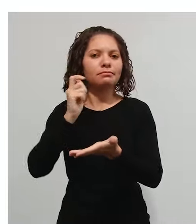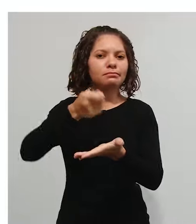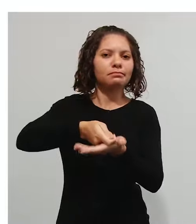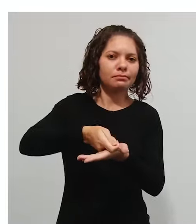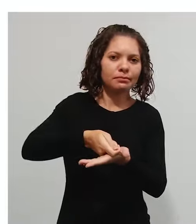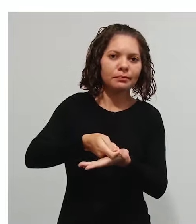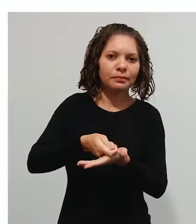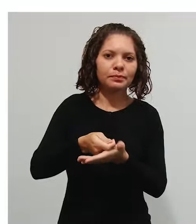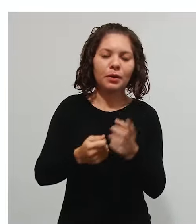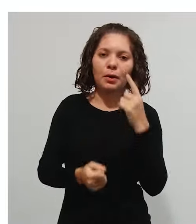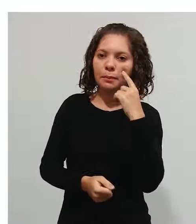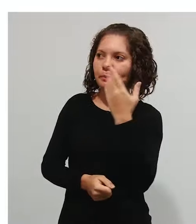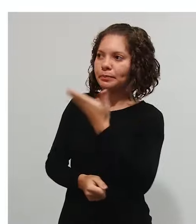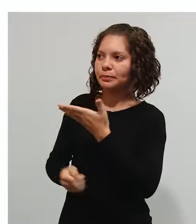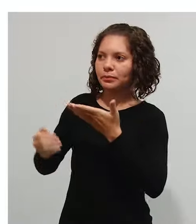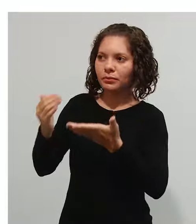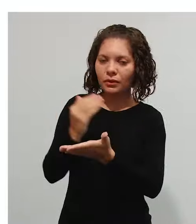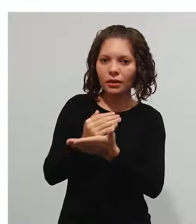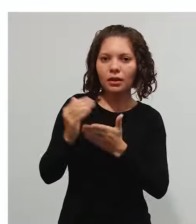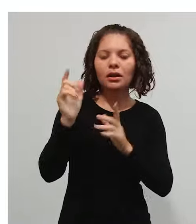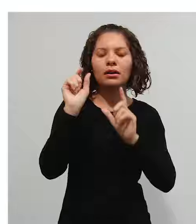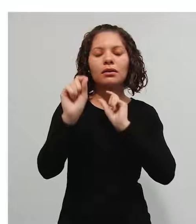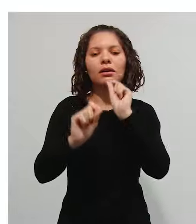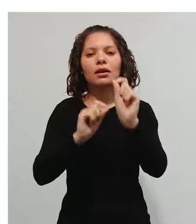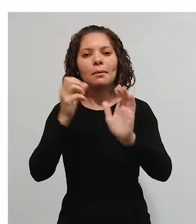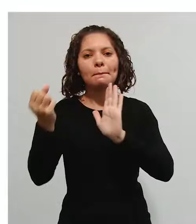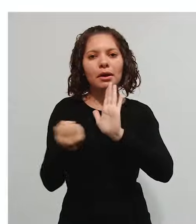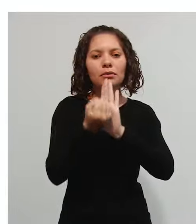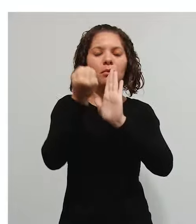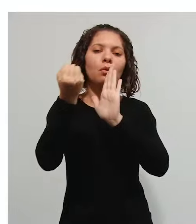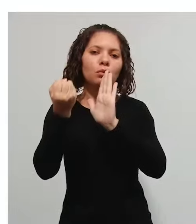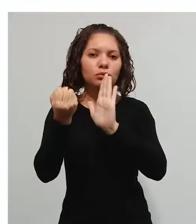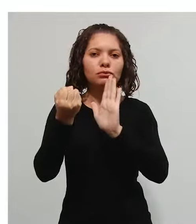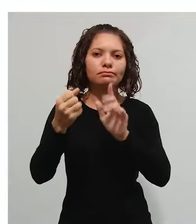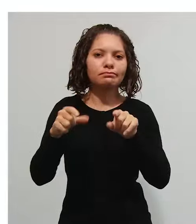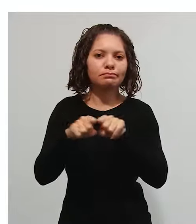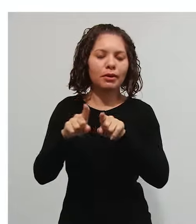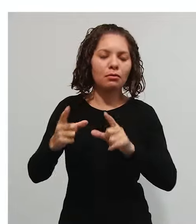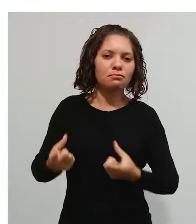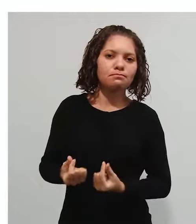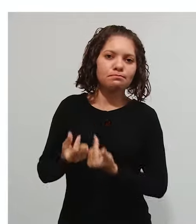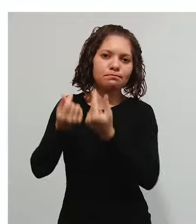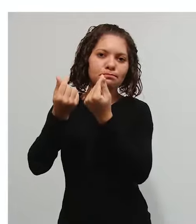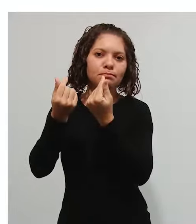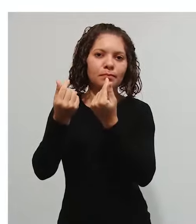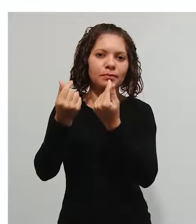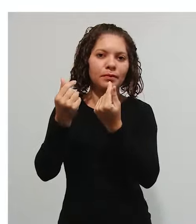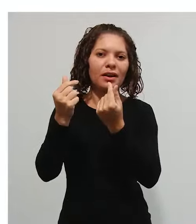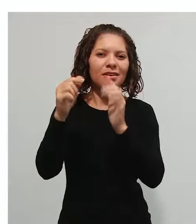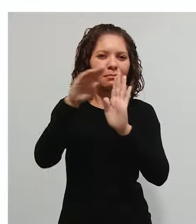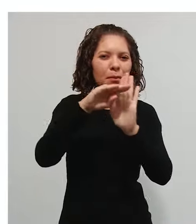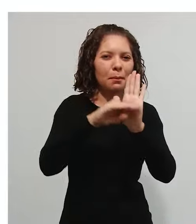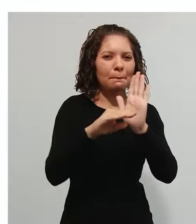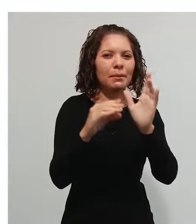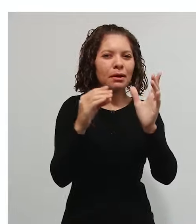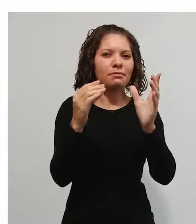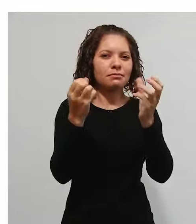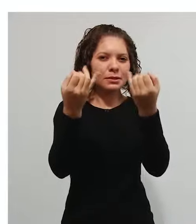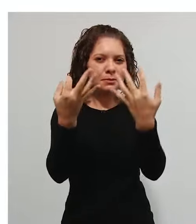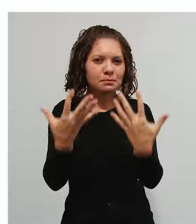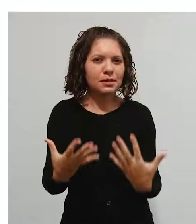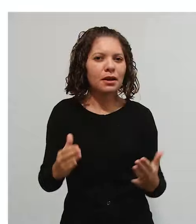com renda ou serviço um do outro e aí depois vai falar das entidades religiosas e templos